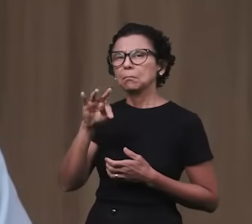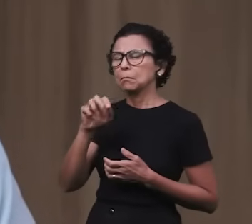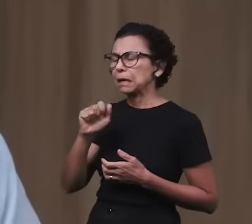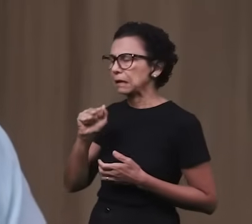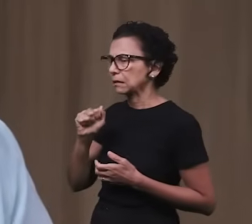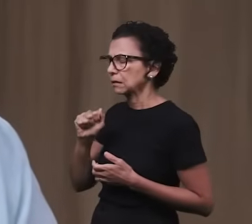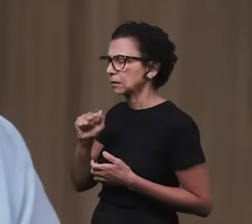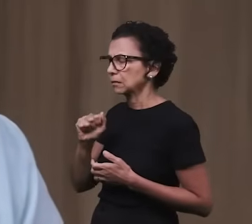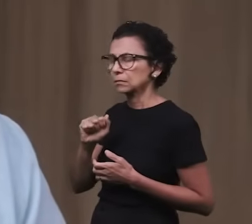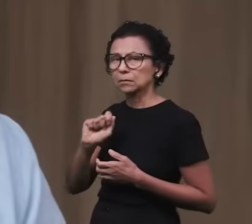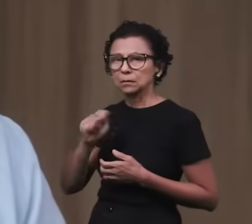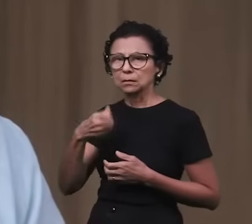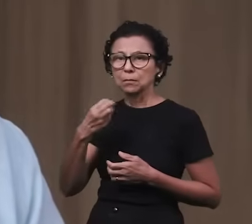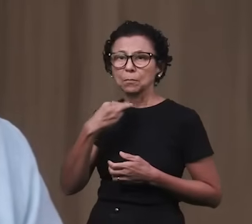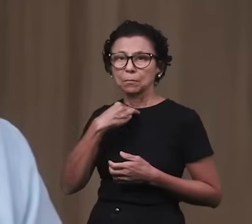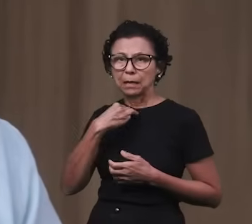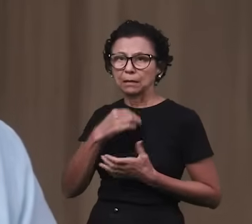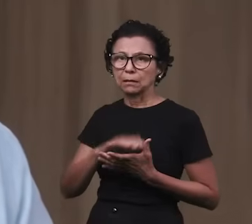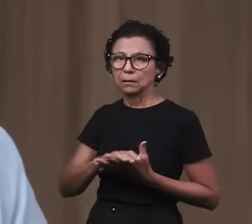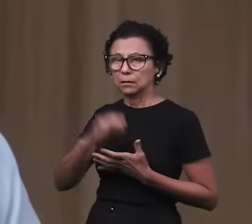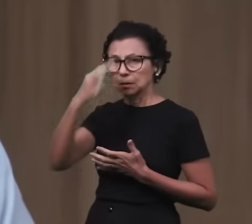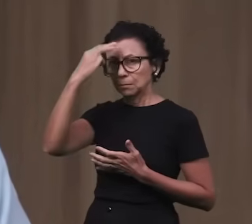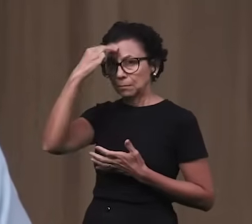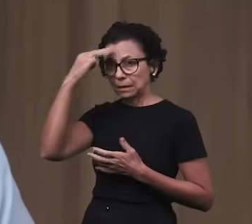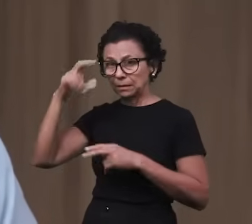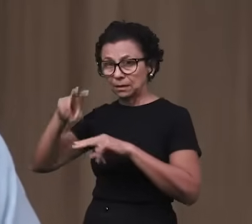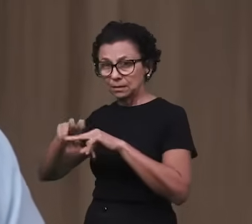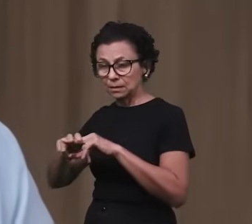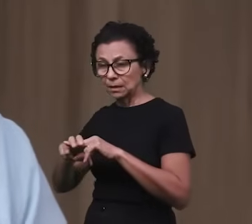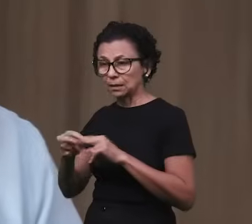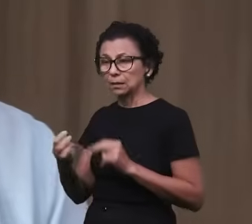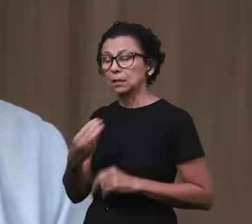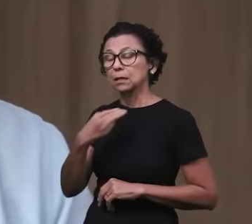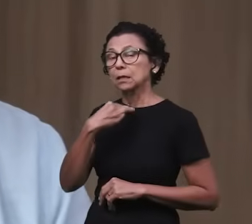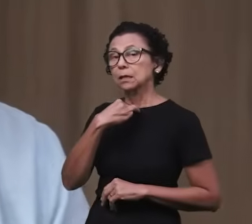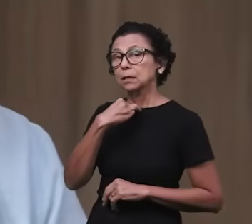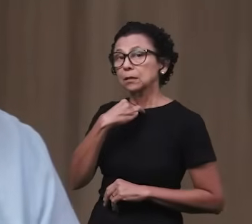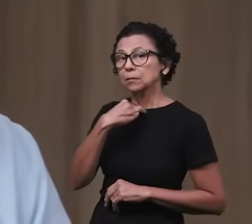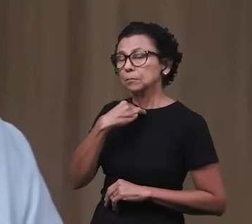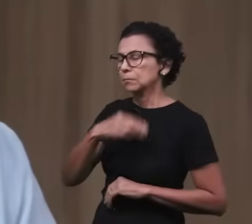serviço? Peça a ela para me ajudar. E aí Jesus fala: